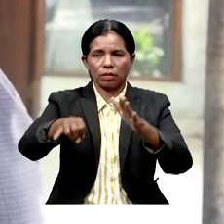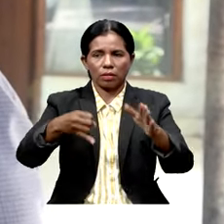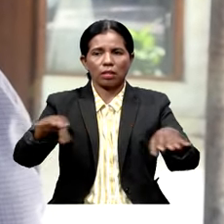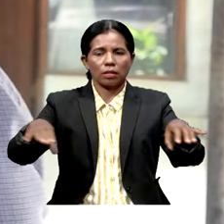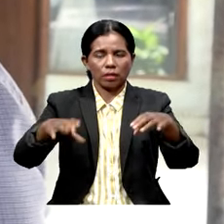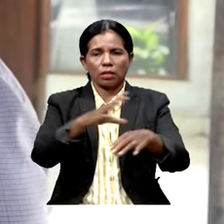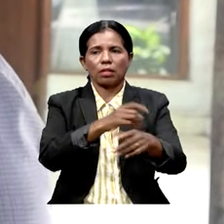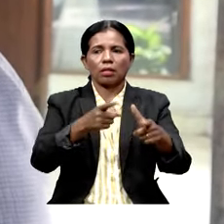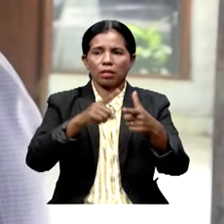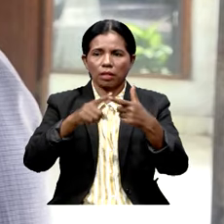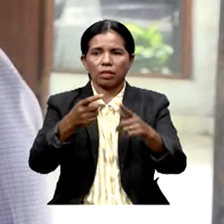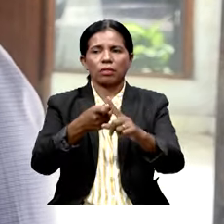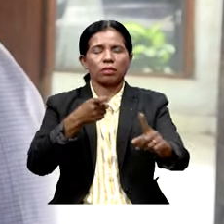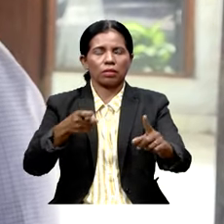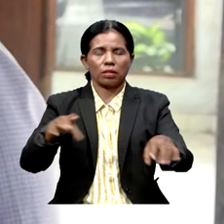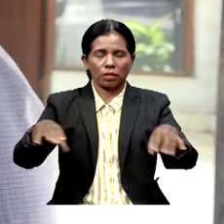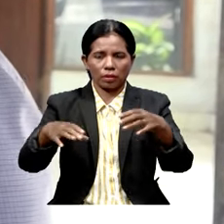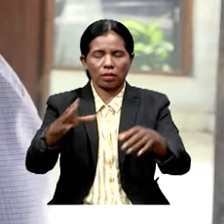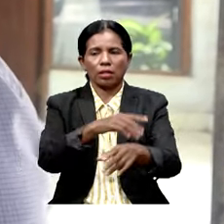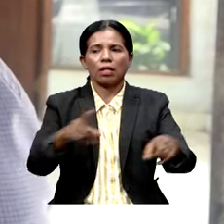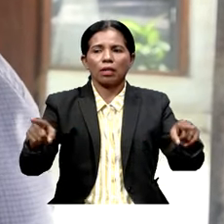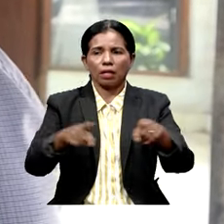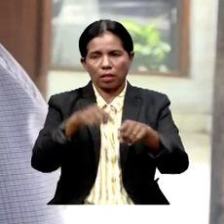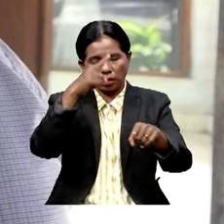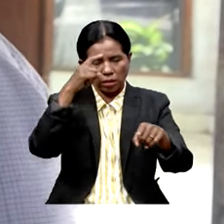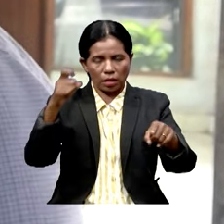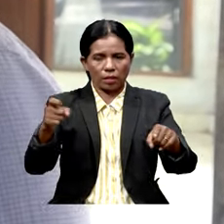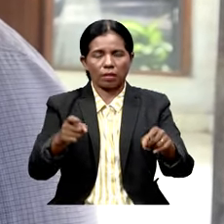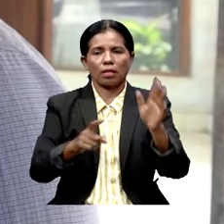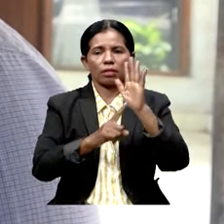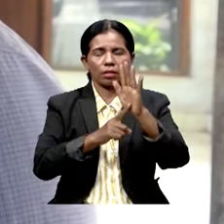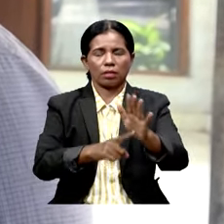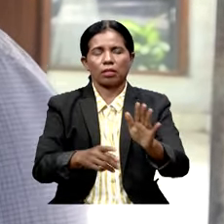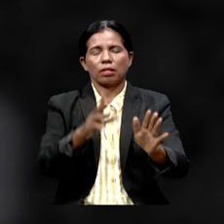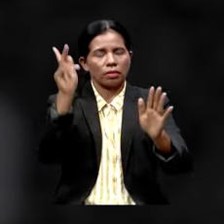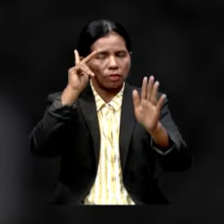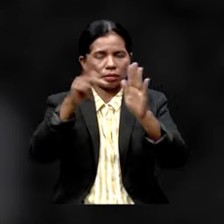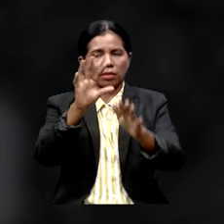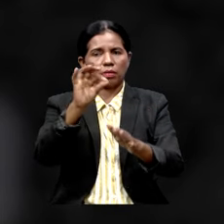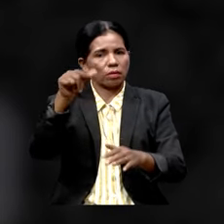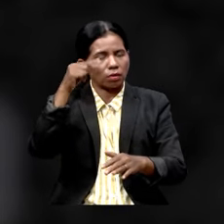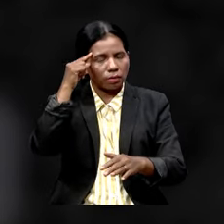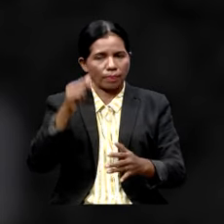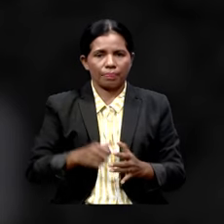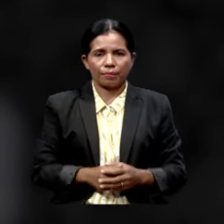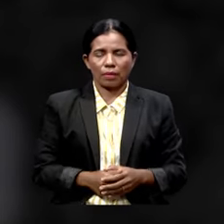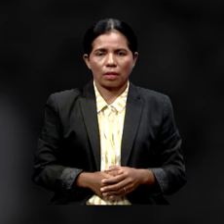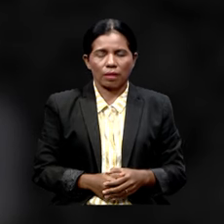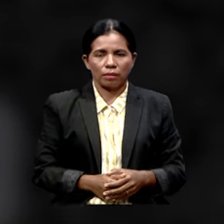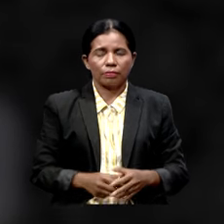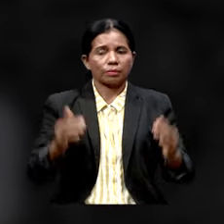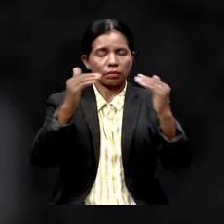Serviço Corporativo, cuyo tinha cargo não bem assume, também acto refere estraga imagem no governo. Na